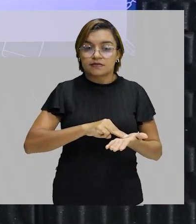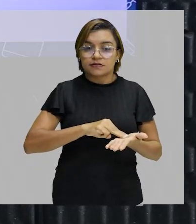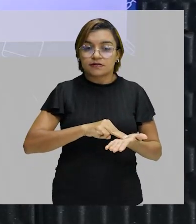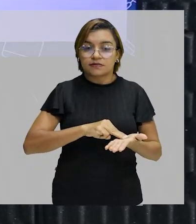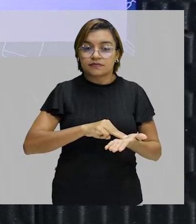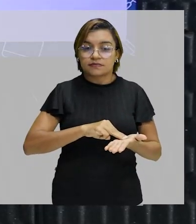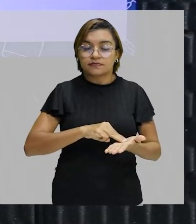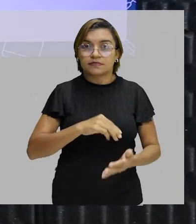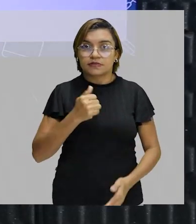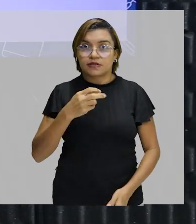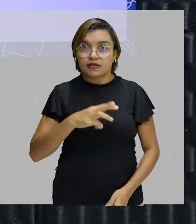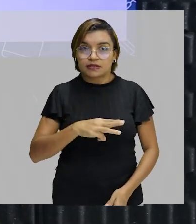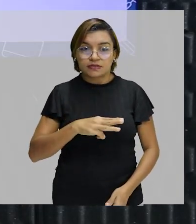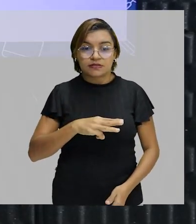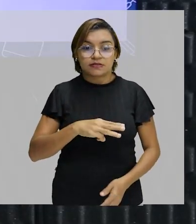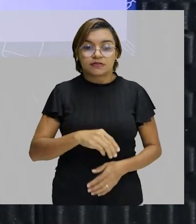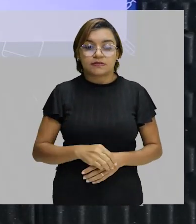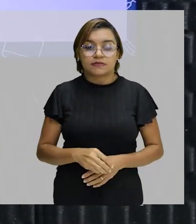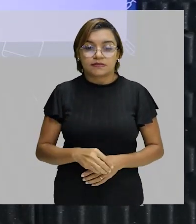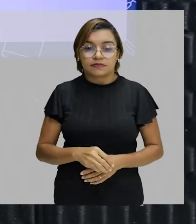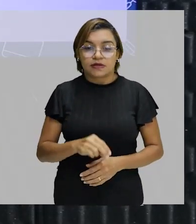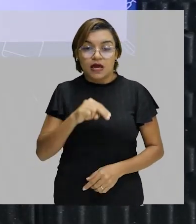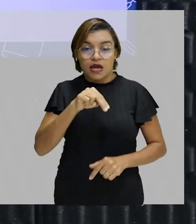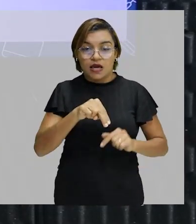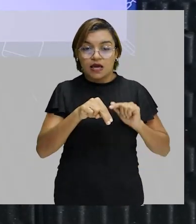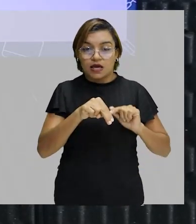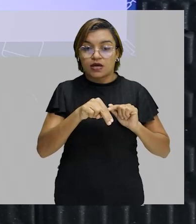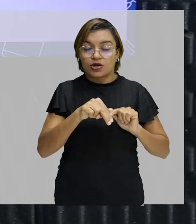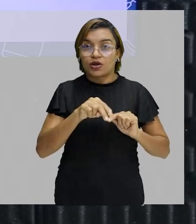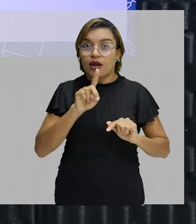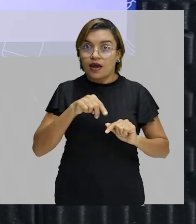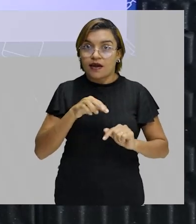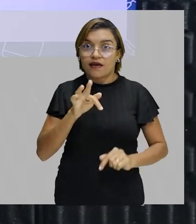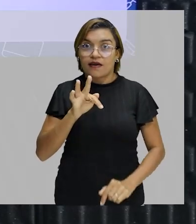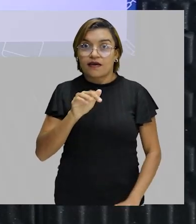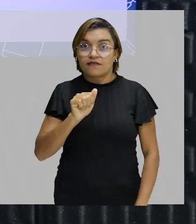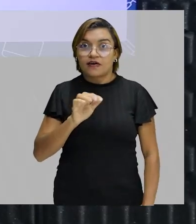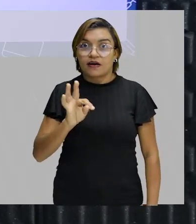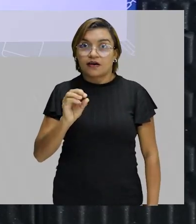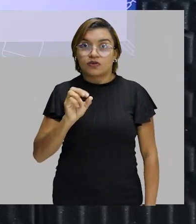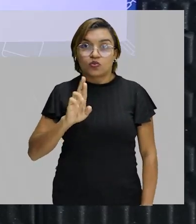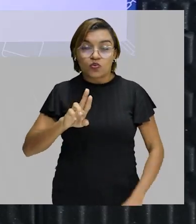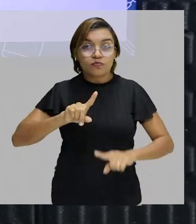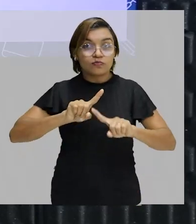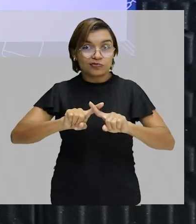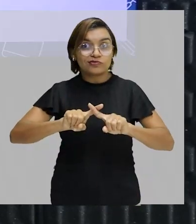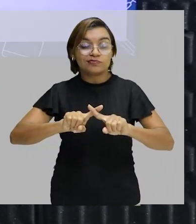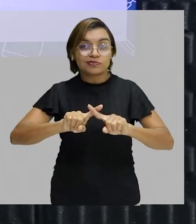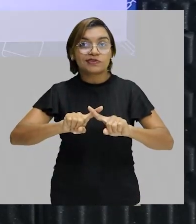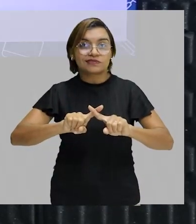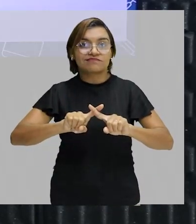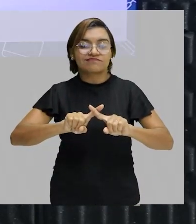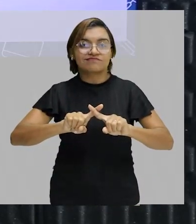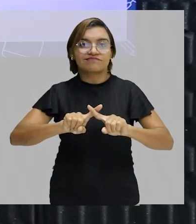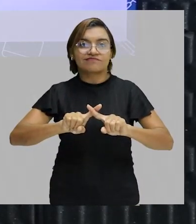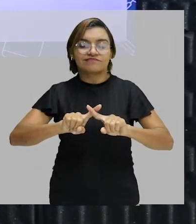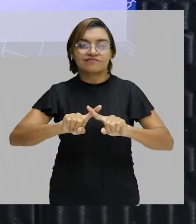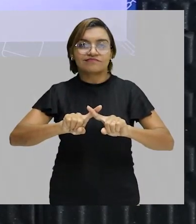mínima, 13N, onde esse N é um fator que vai multiplicar, né? Que vai um fator